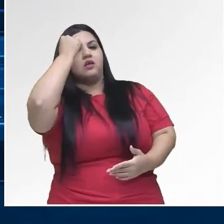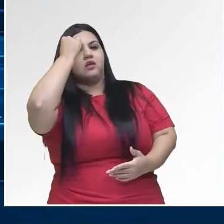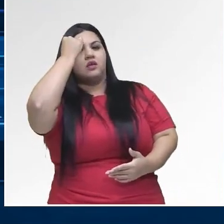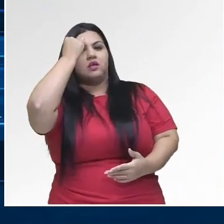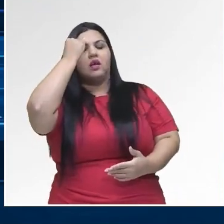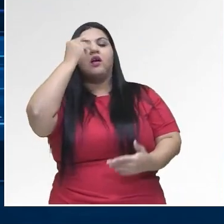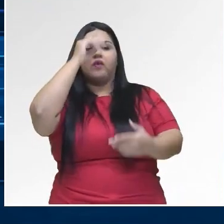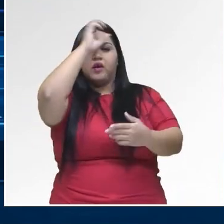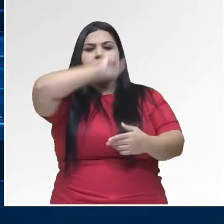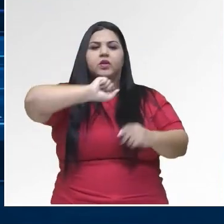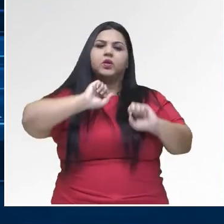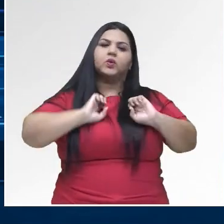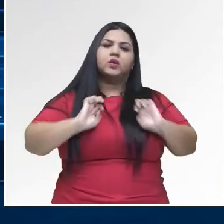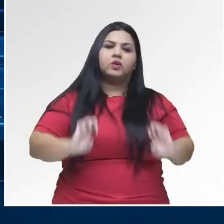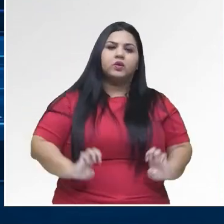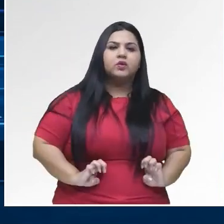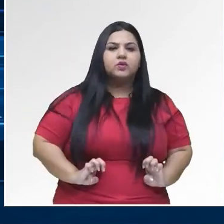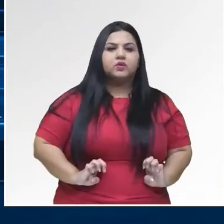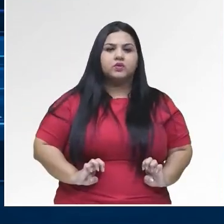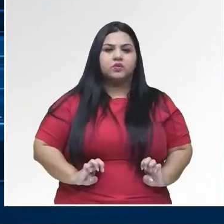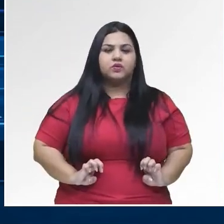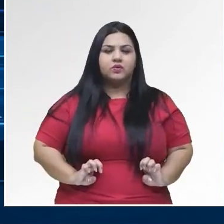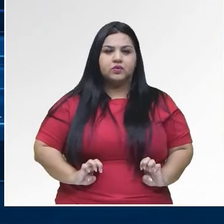ética. Né?